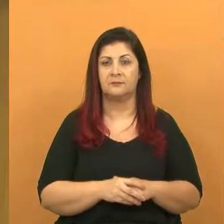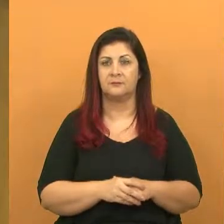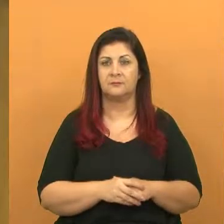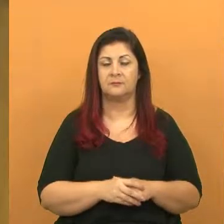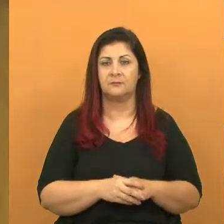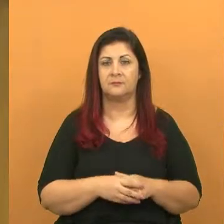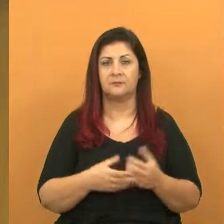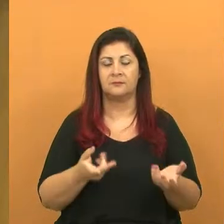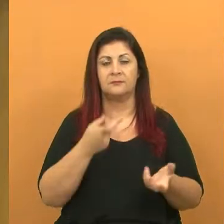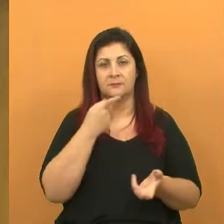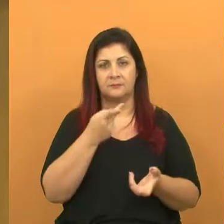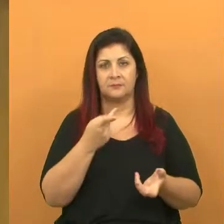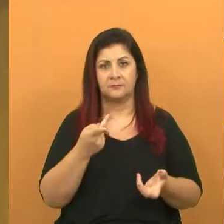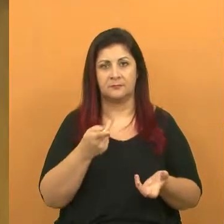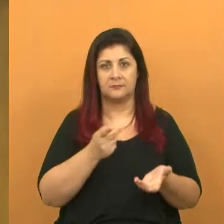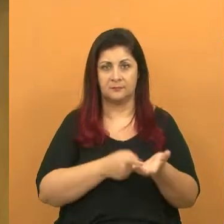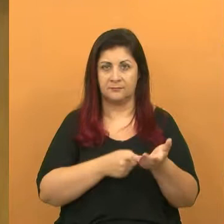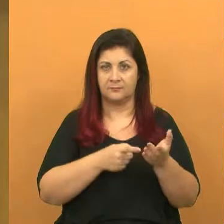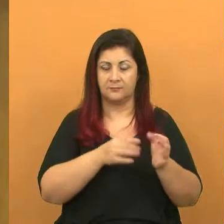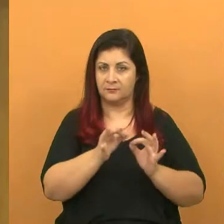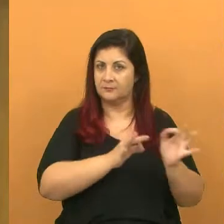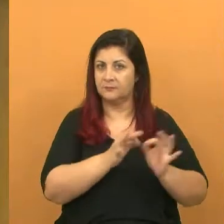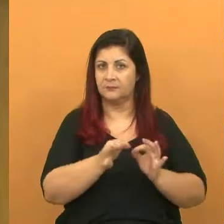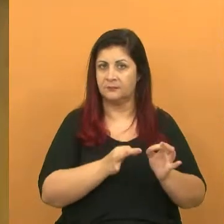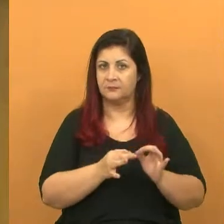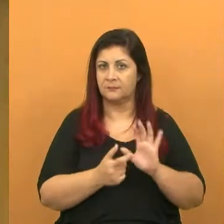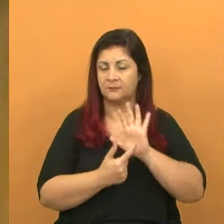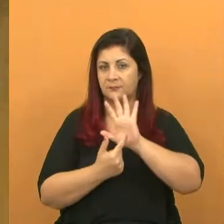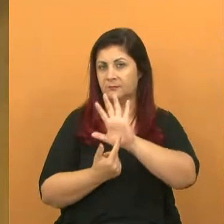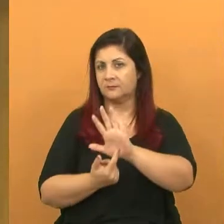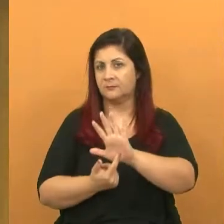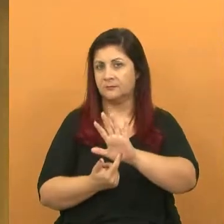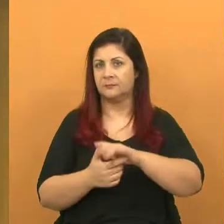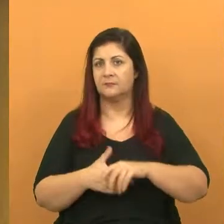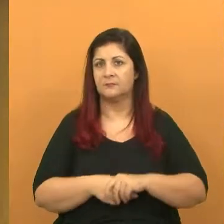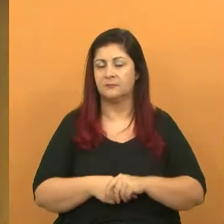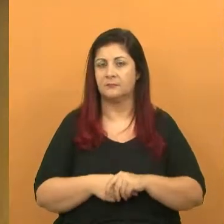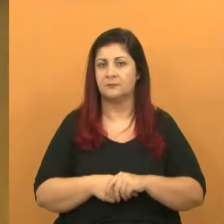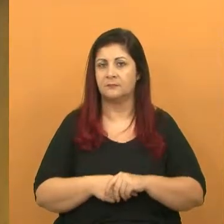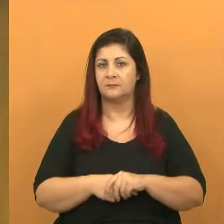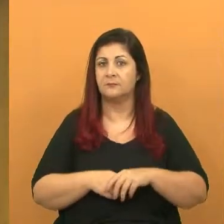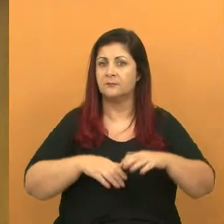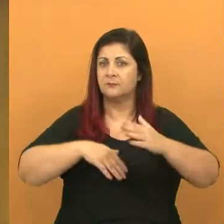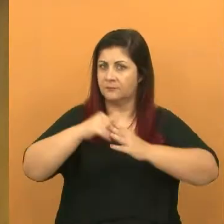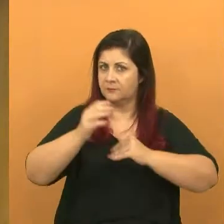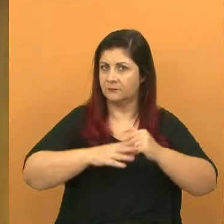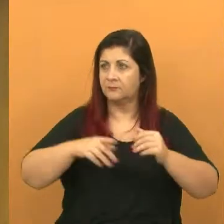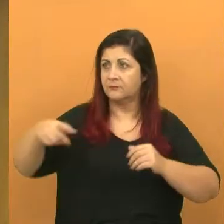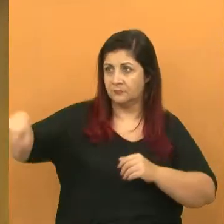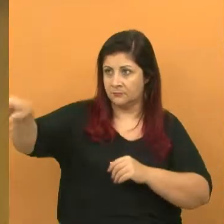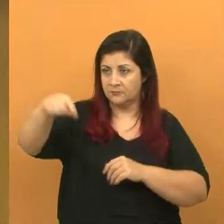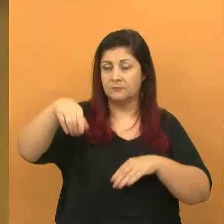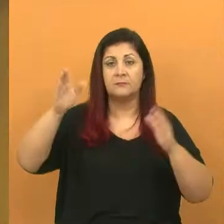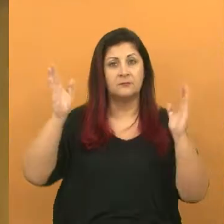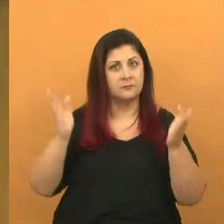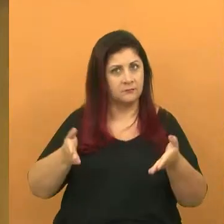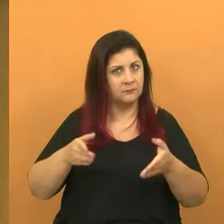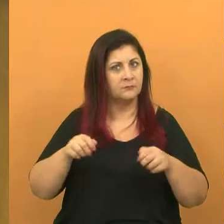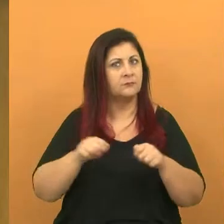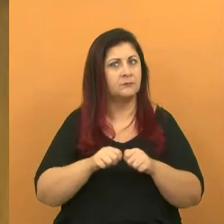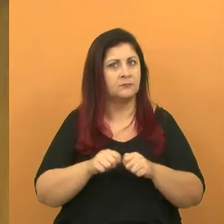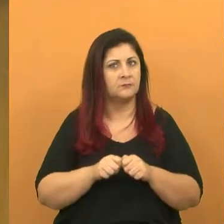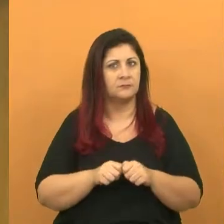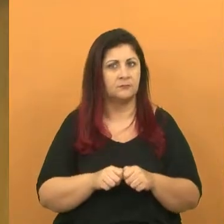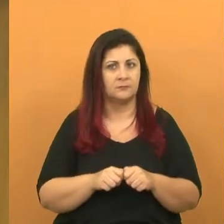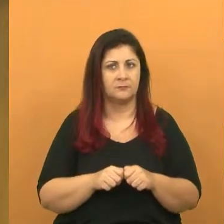que esse projeto aqui, ele vem reconhecer uma atividade que vocês já desenvolvem na cidade, né? Não é